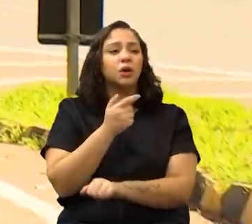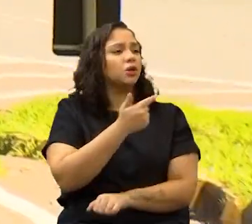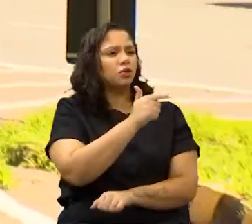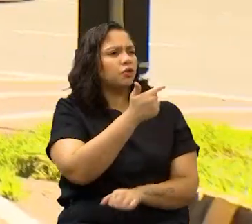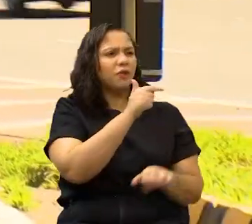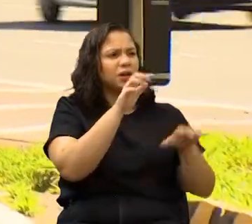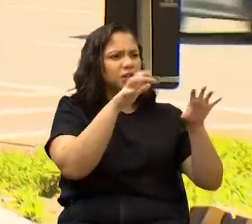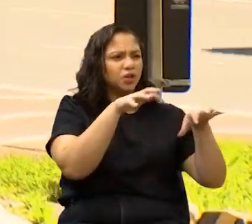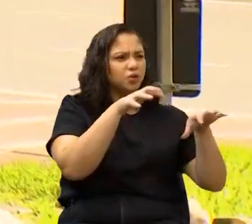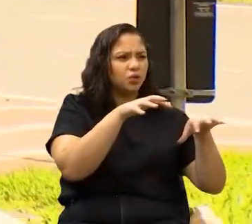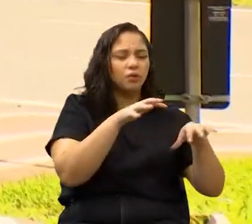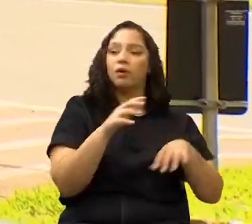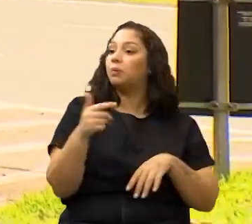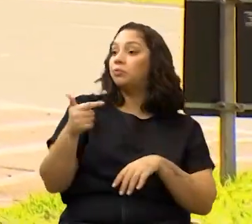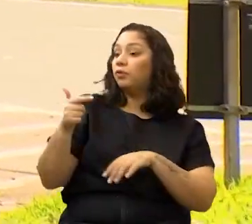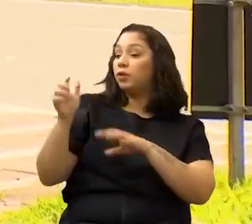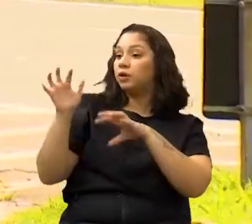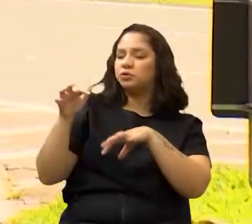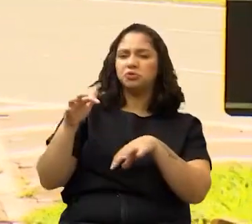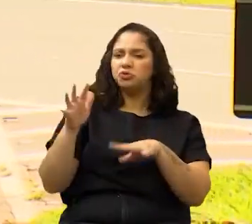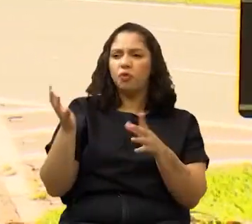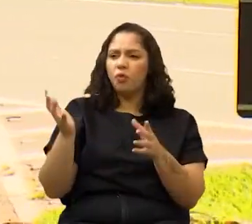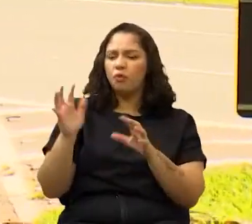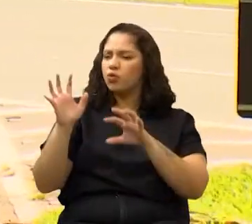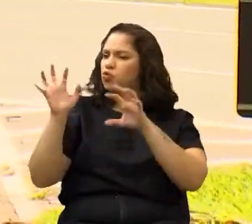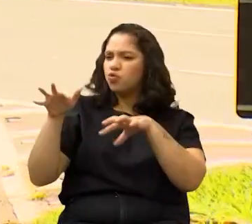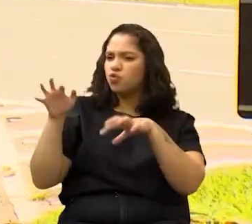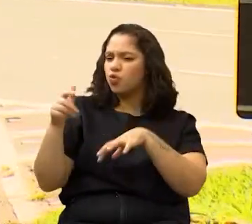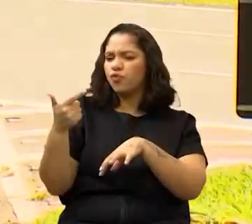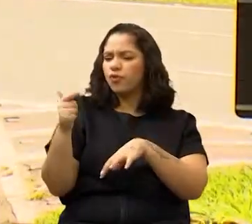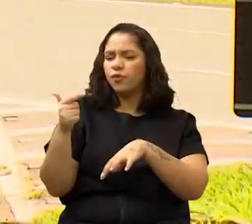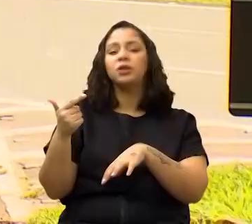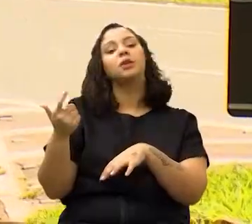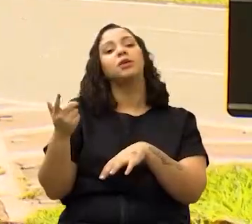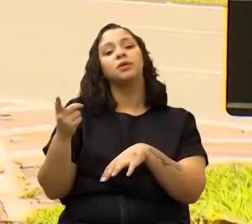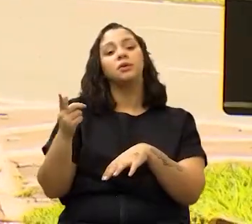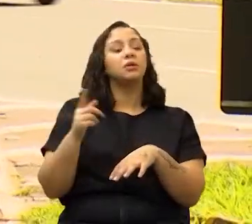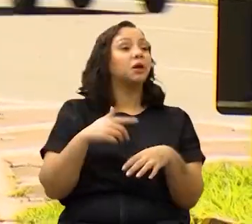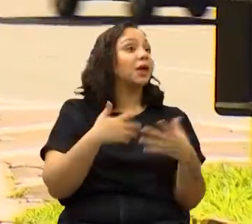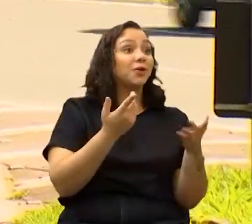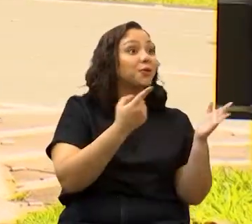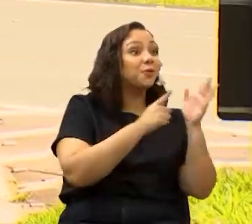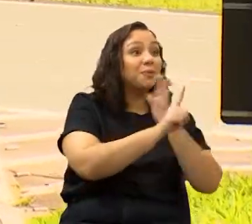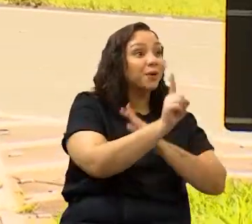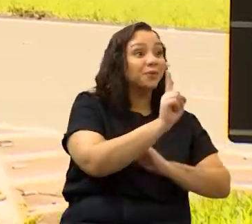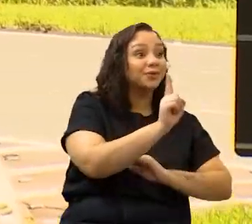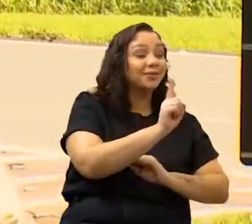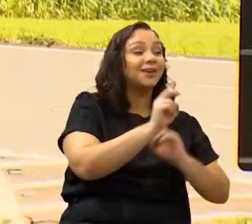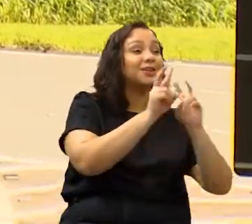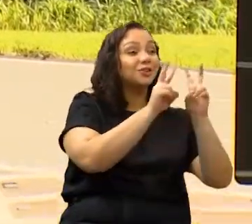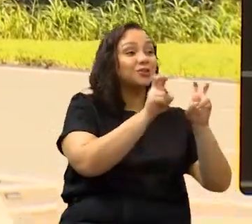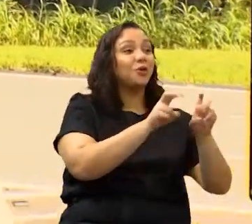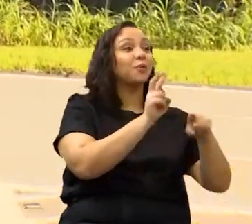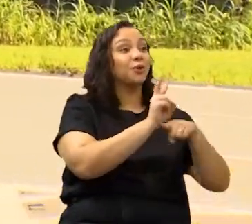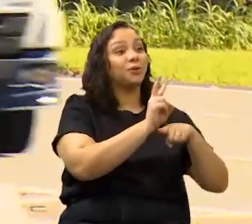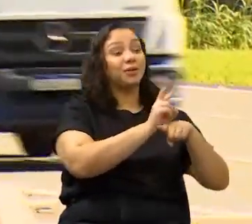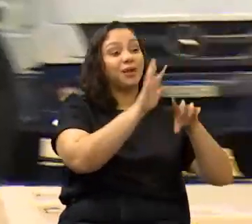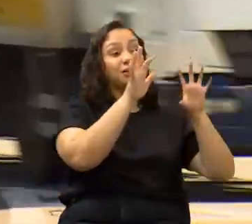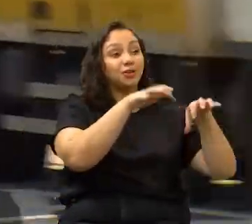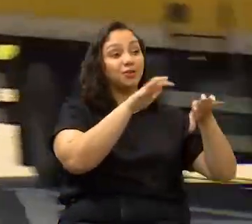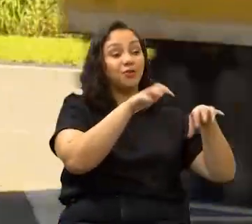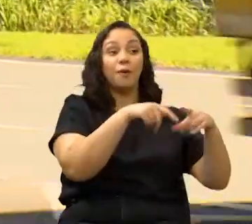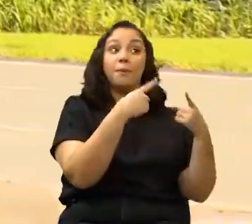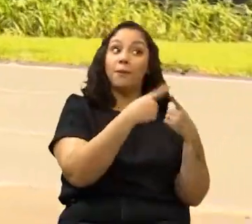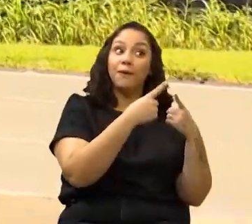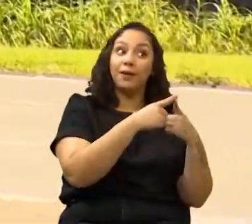né, tenente? Pelo menos a previsão não é de chuva, né? Não é de chuva. E a gente acredita Tanto que eu nem perguntei para o senhor sobre os cuidados com a chuva,